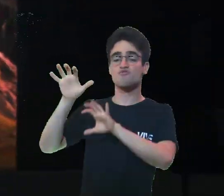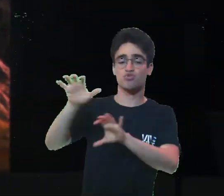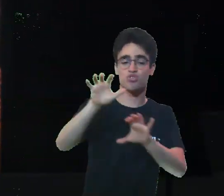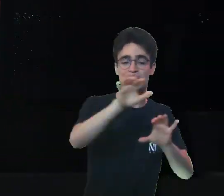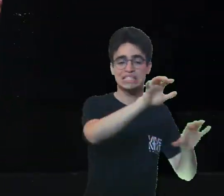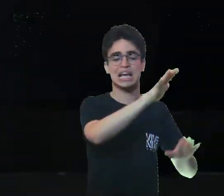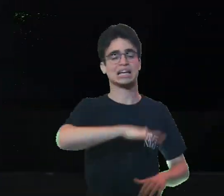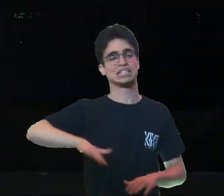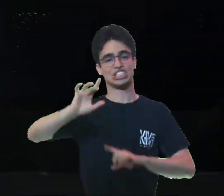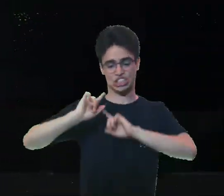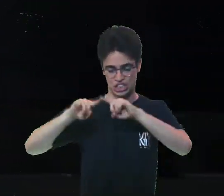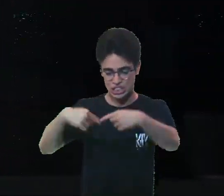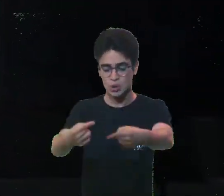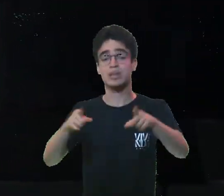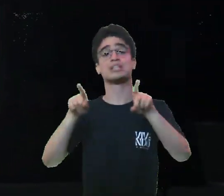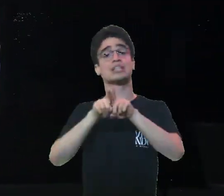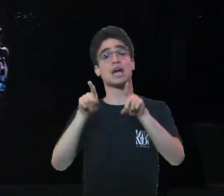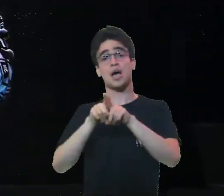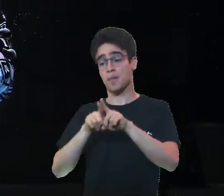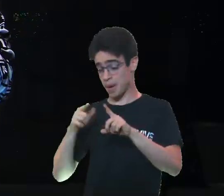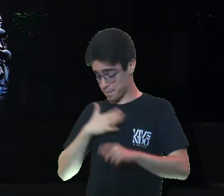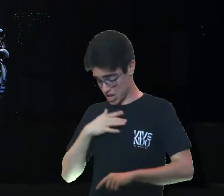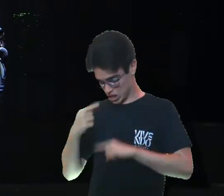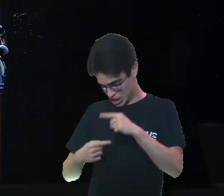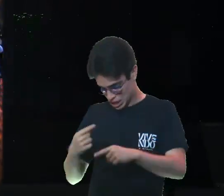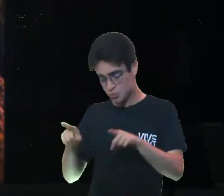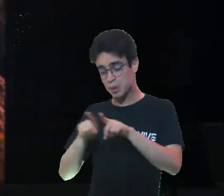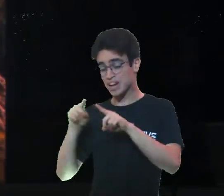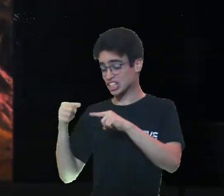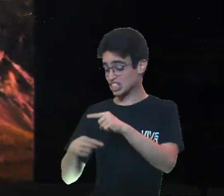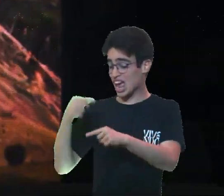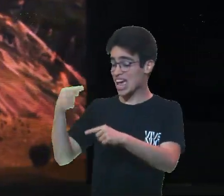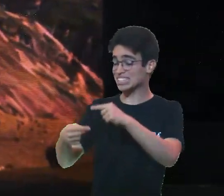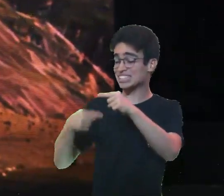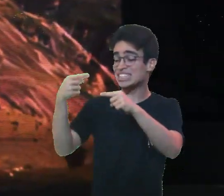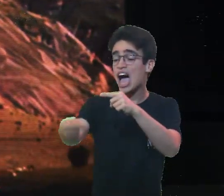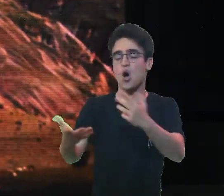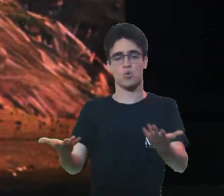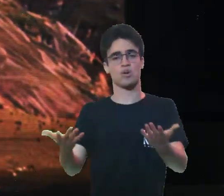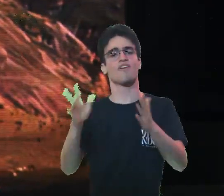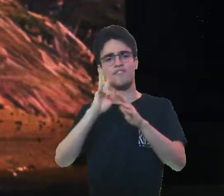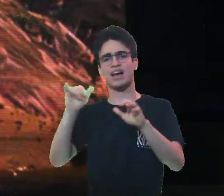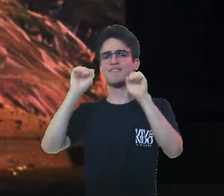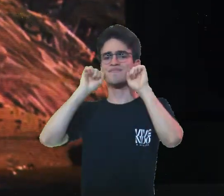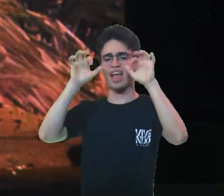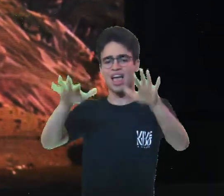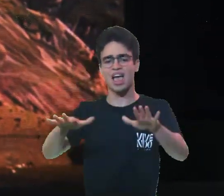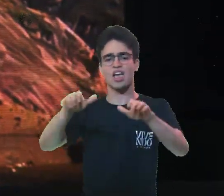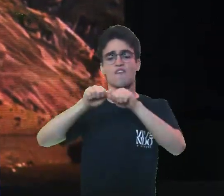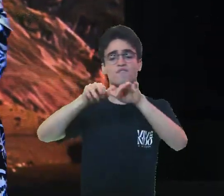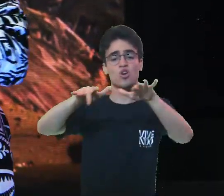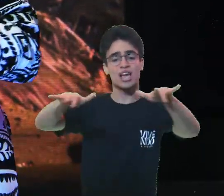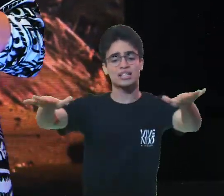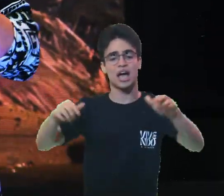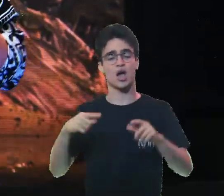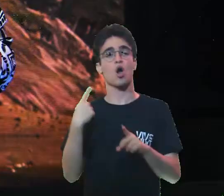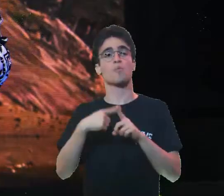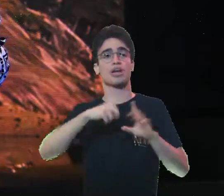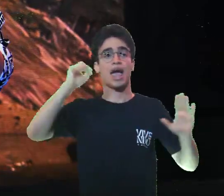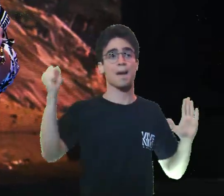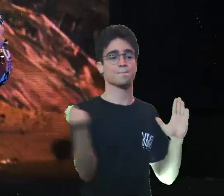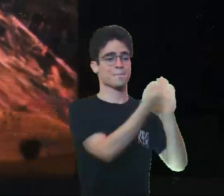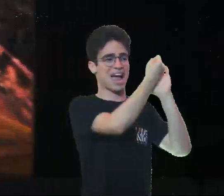e vai afetar a geração que vem depois de mim. Porque o legado de um homem não vai para o caixão